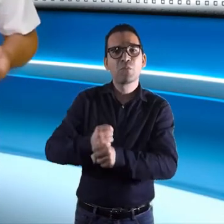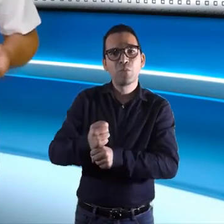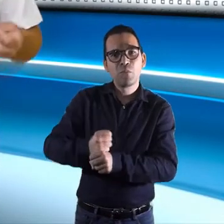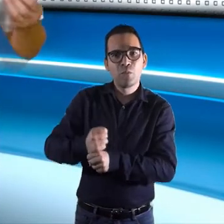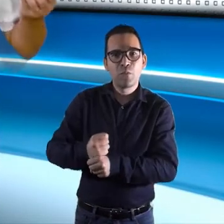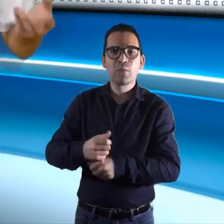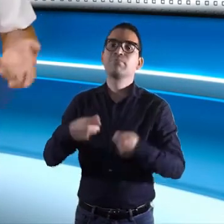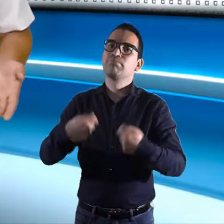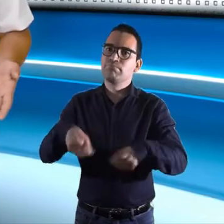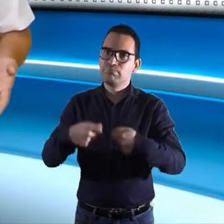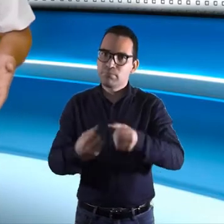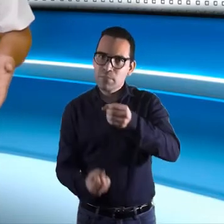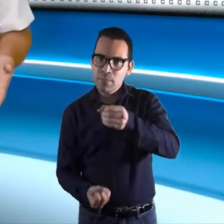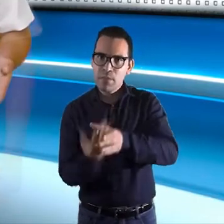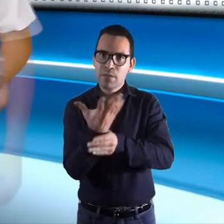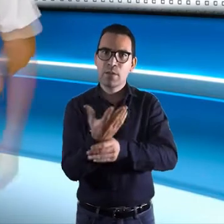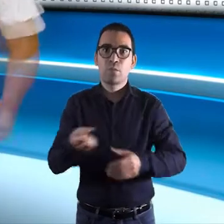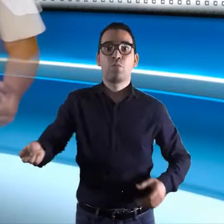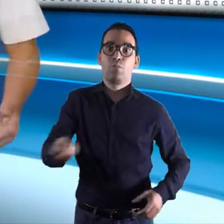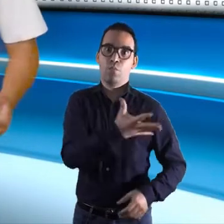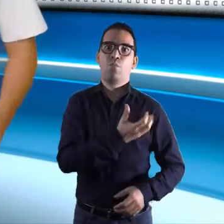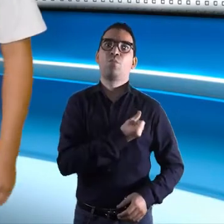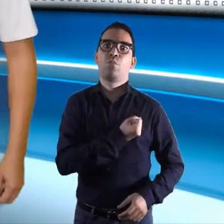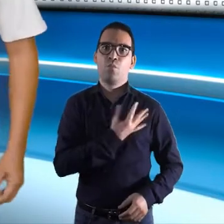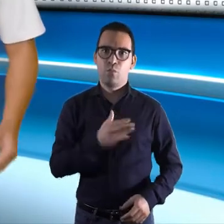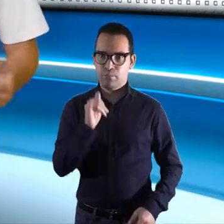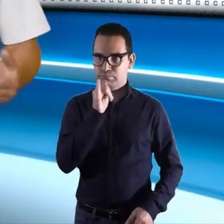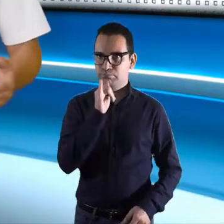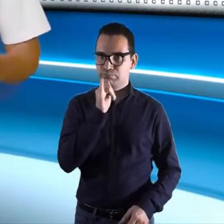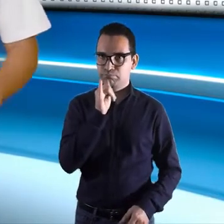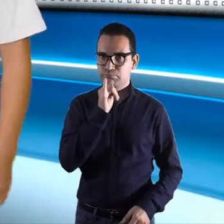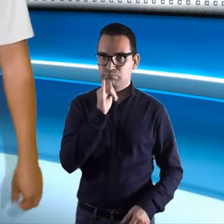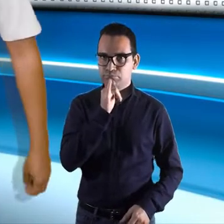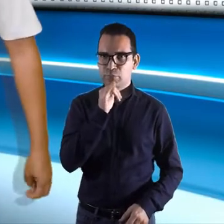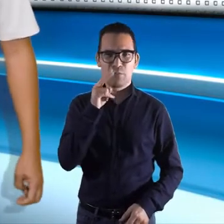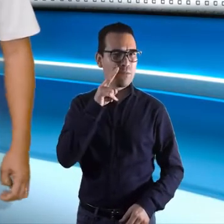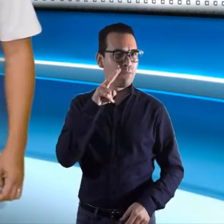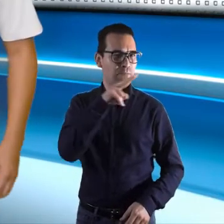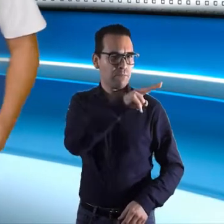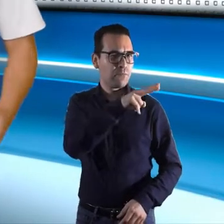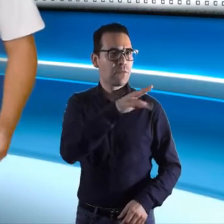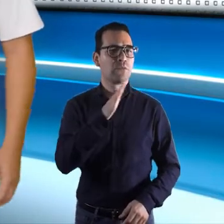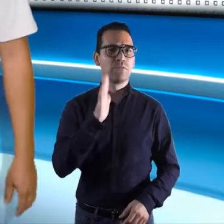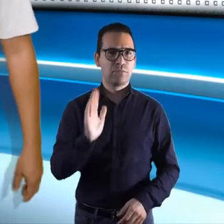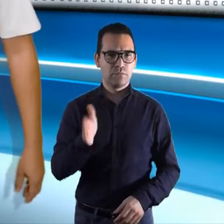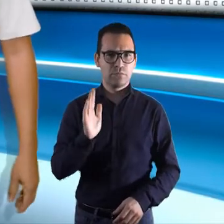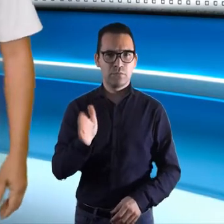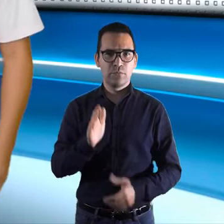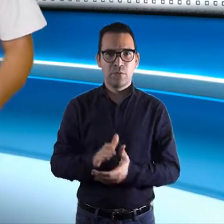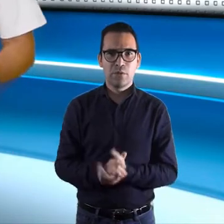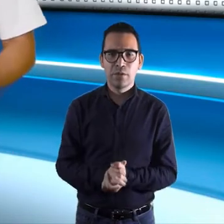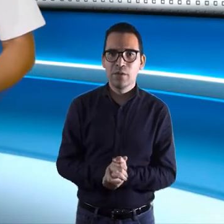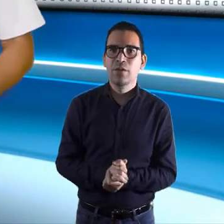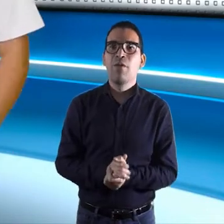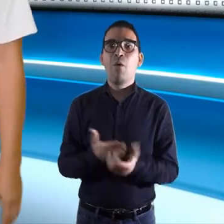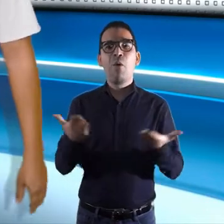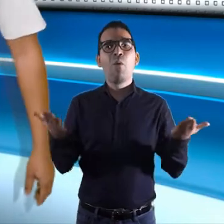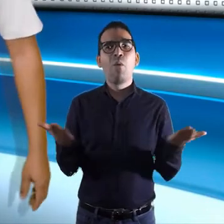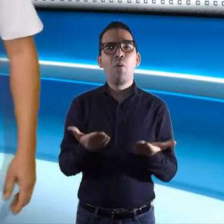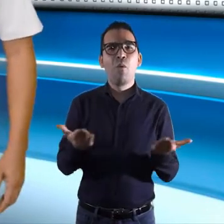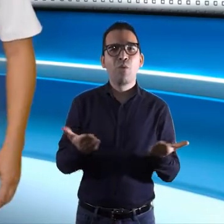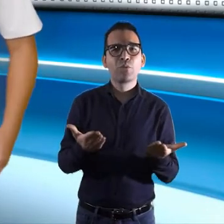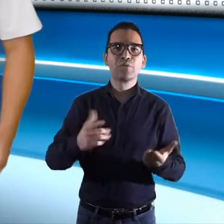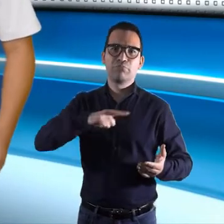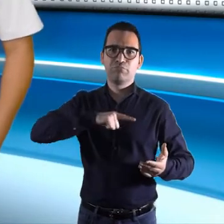da criação de novos números. Por exemplo, você já deve ter se deparado: nossa, hoje está